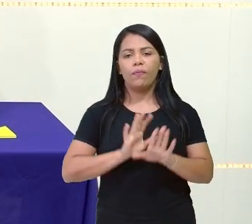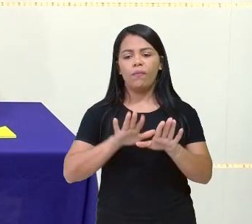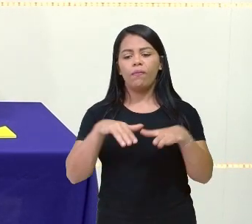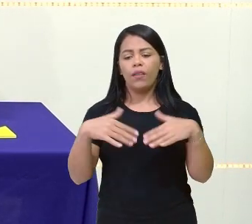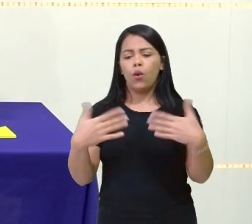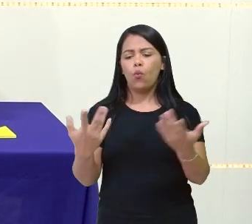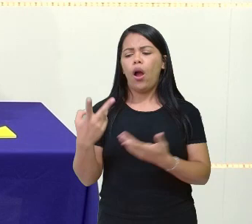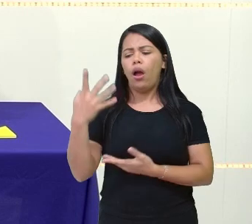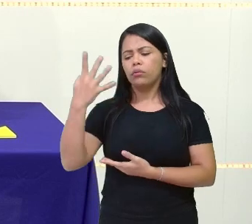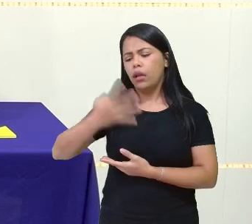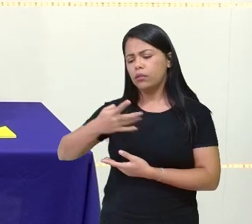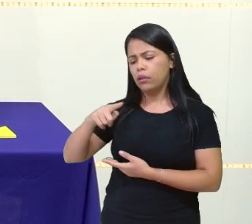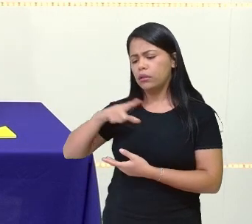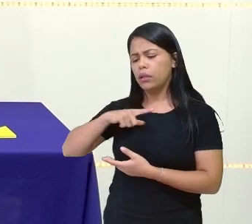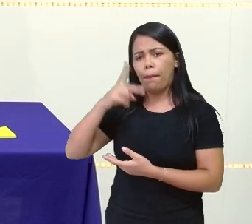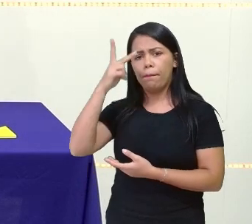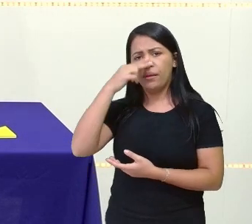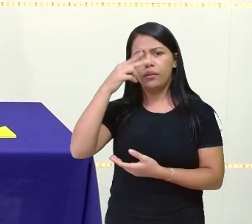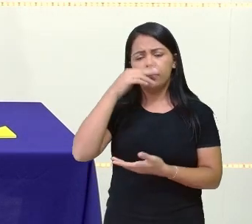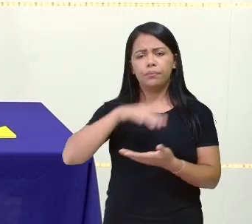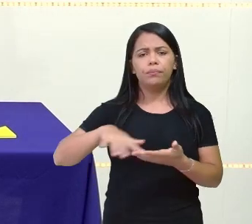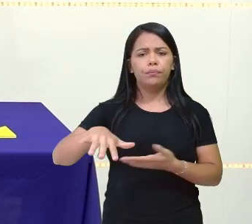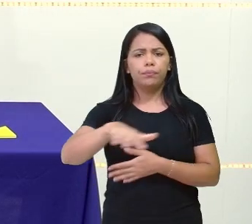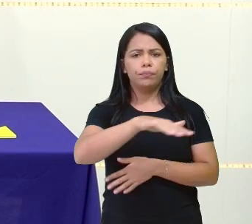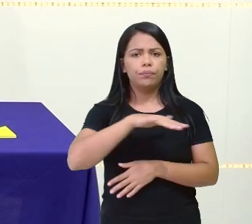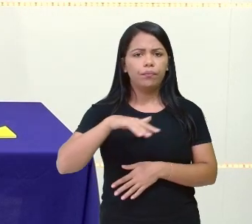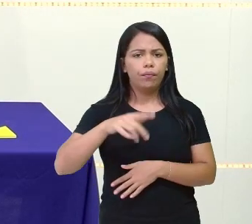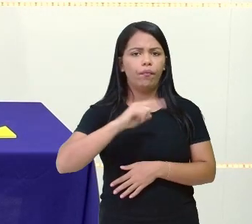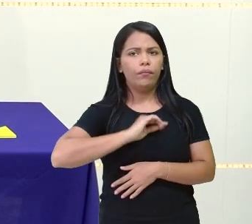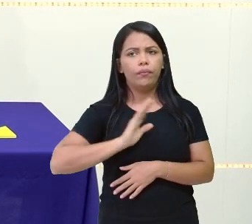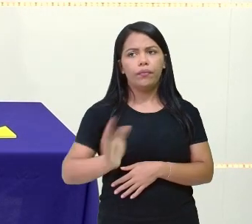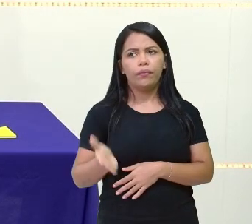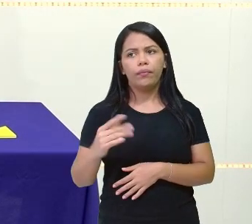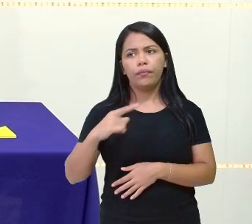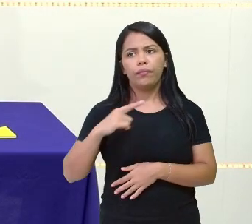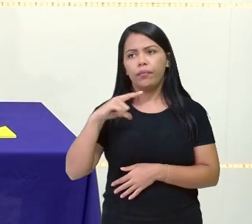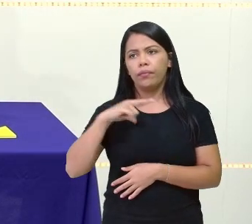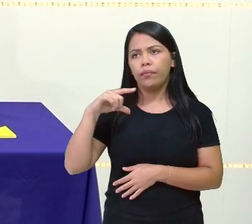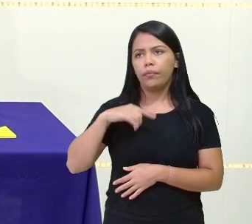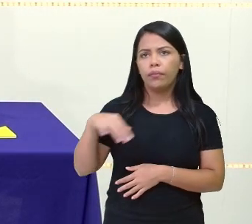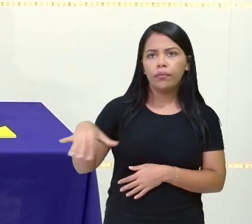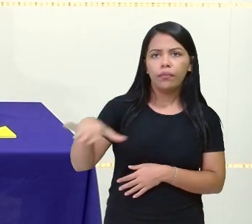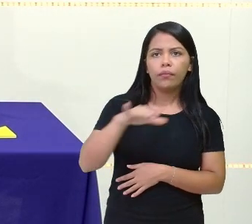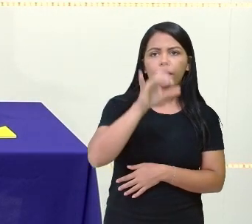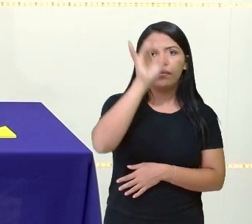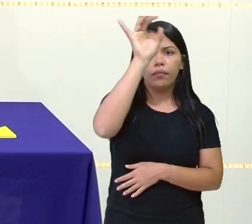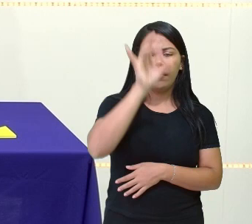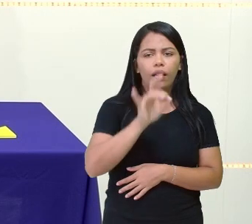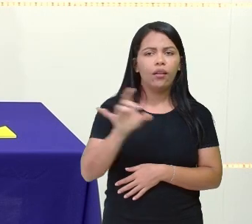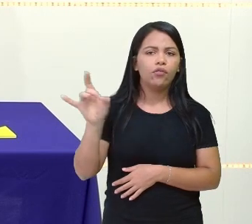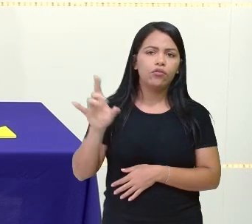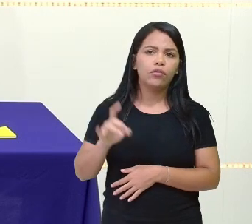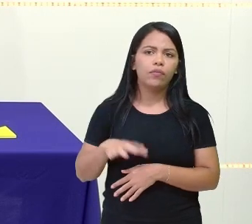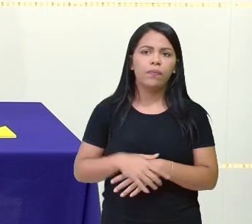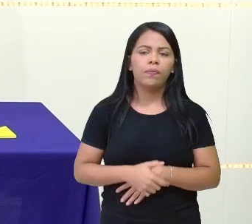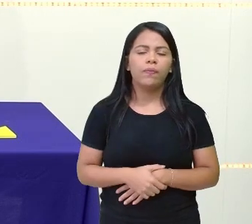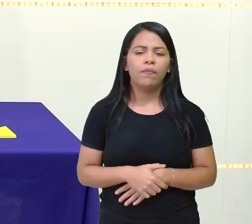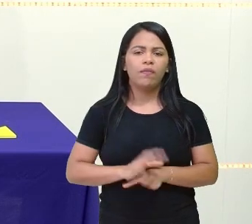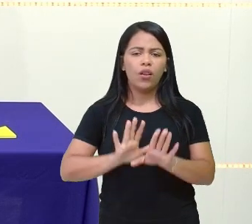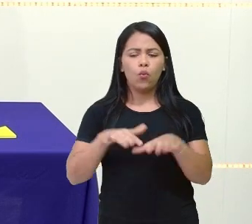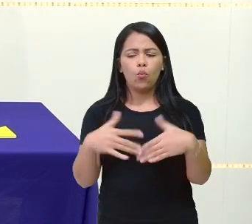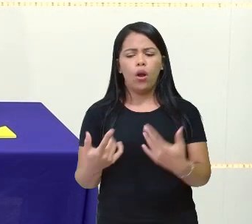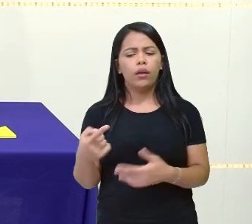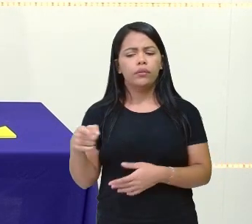a mesma área? A gente já tem ali a área de cada uma, então fica fácil, né? Quais delas